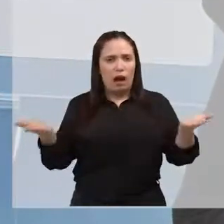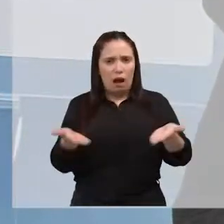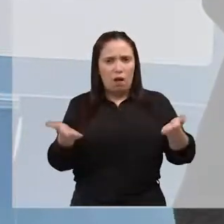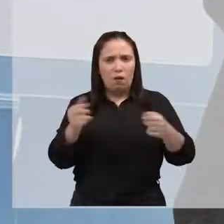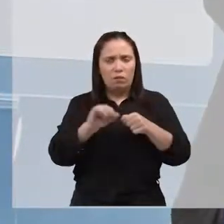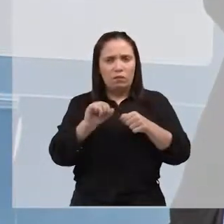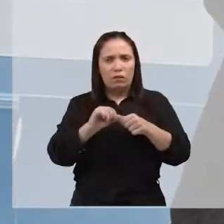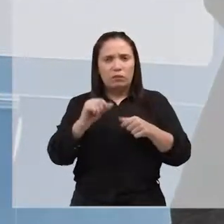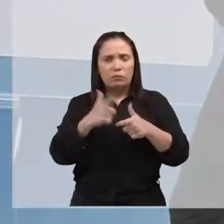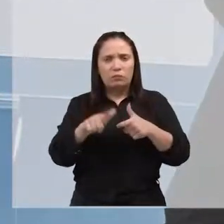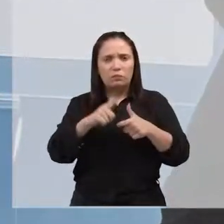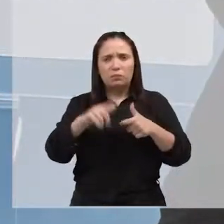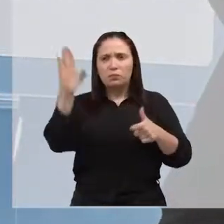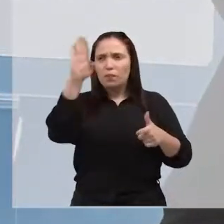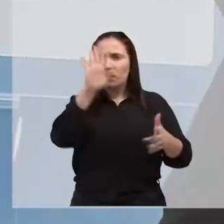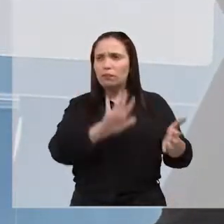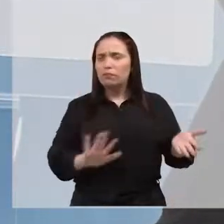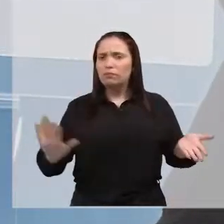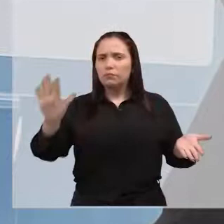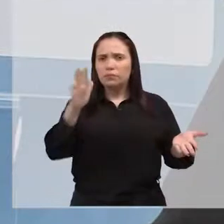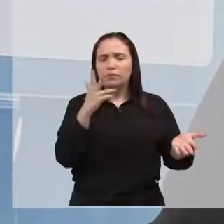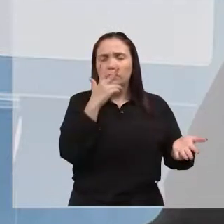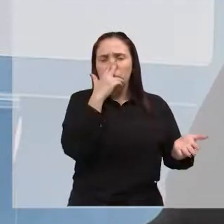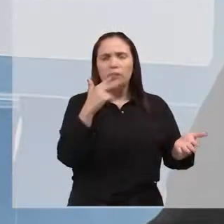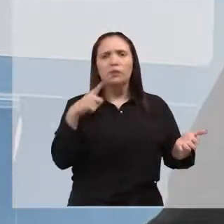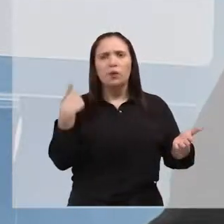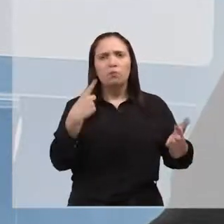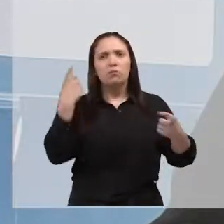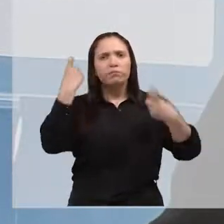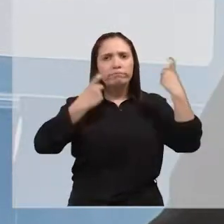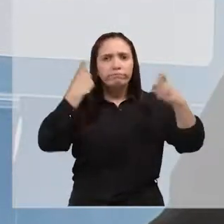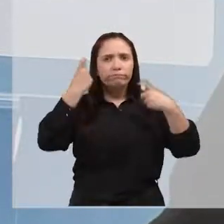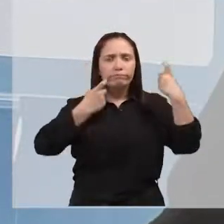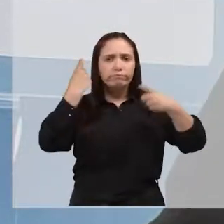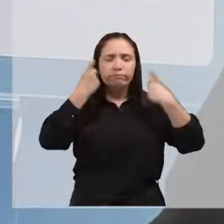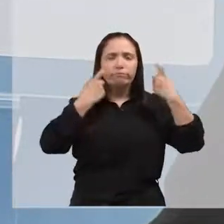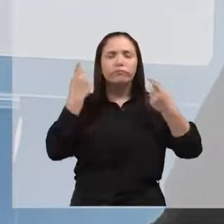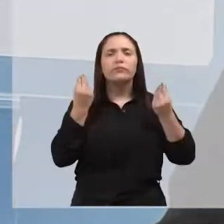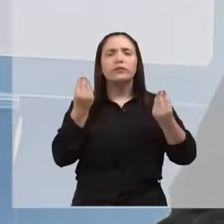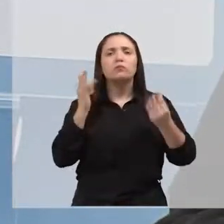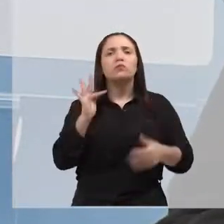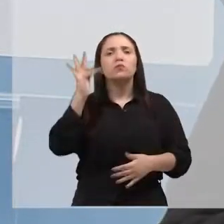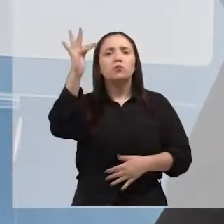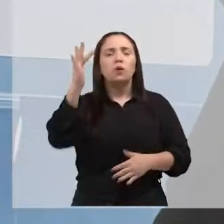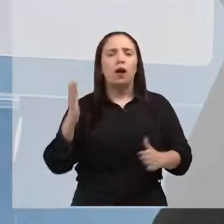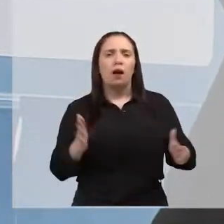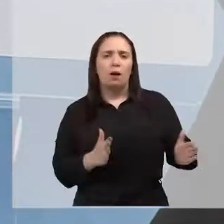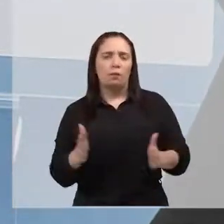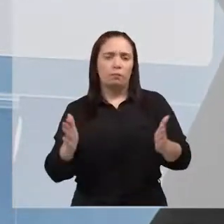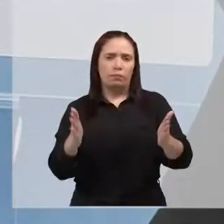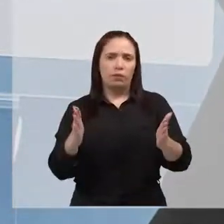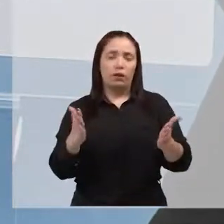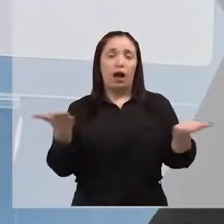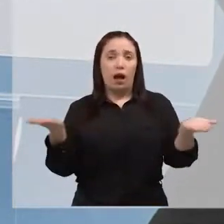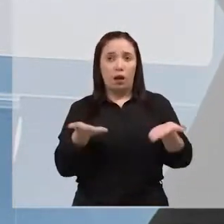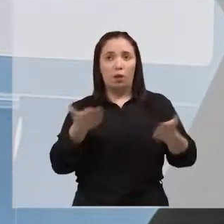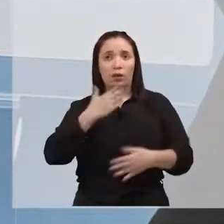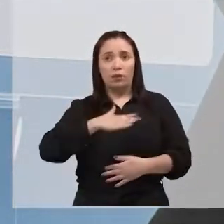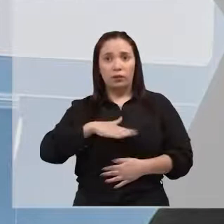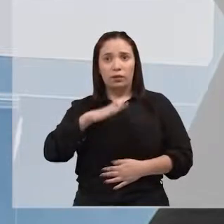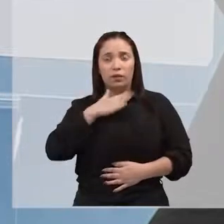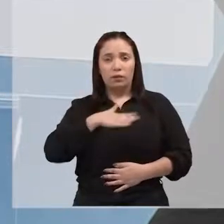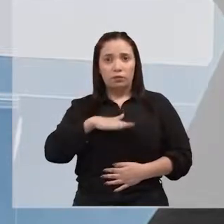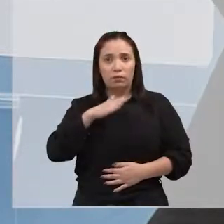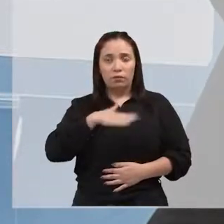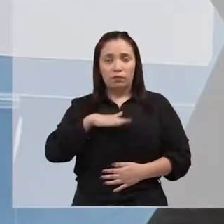nesse país, a gente fica realmente preocupado com o rumo desse país. Eu tenho que ir para o intervalo, estão me